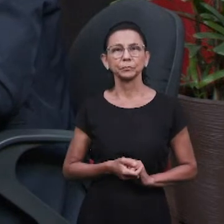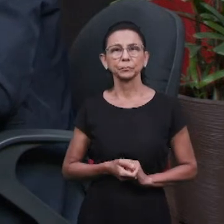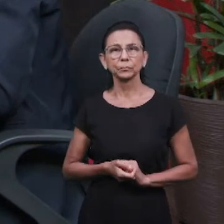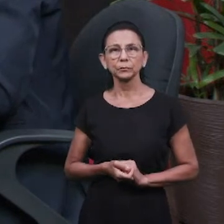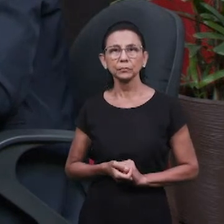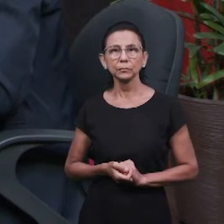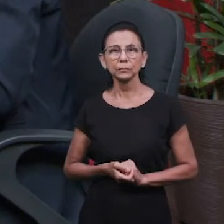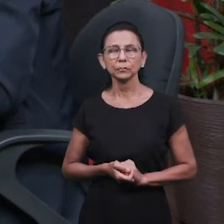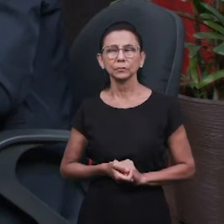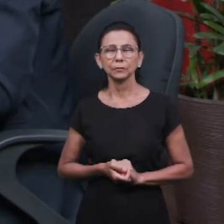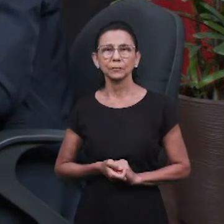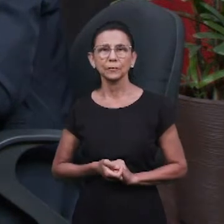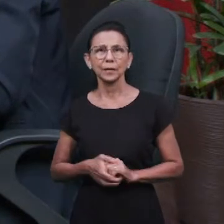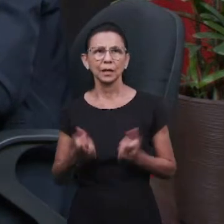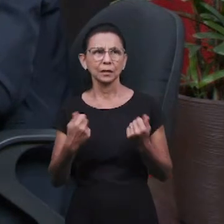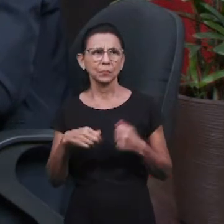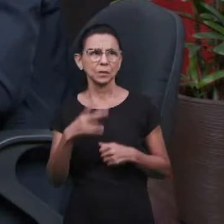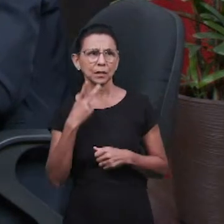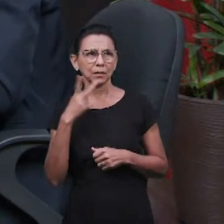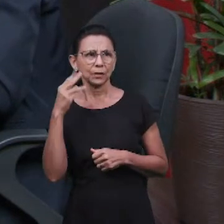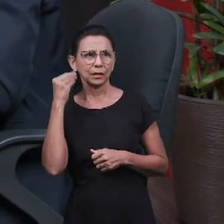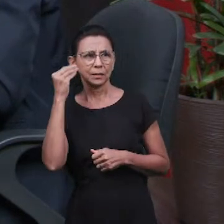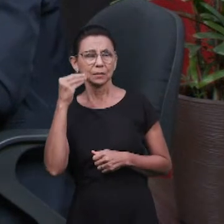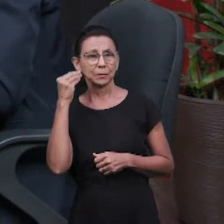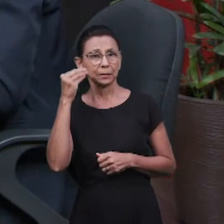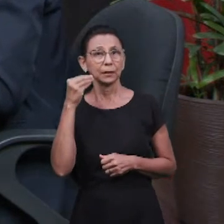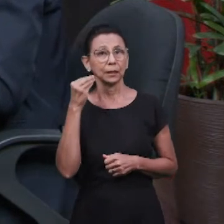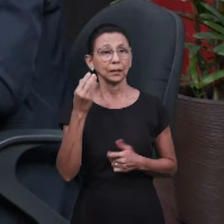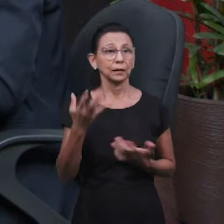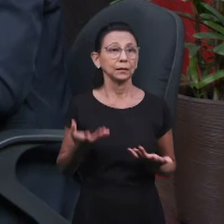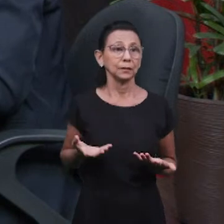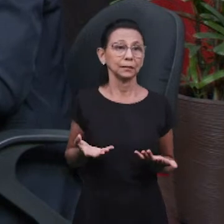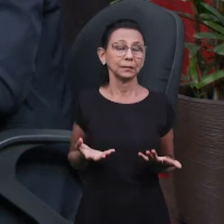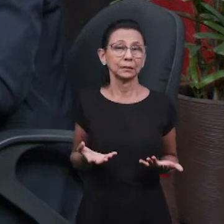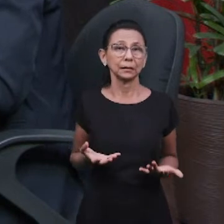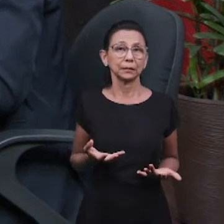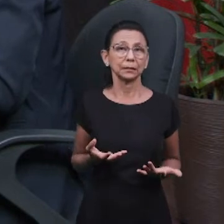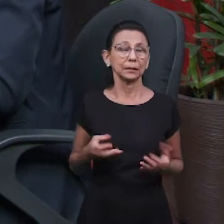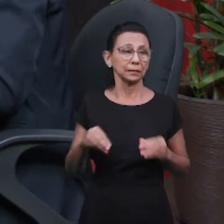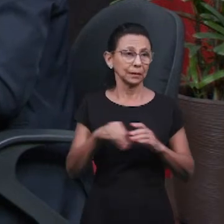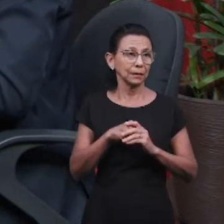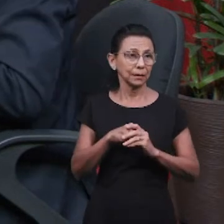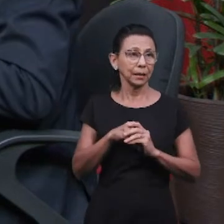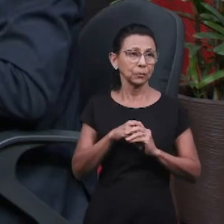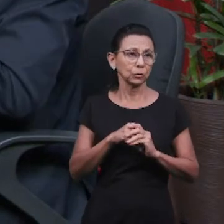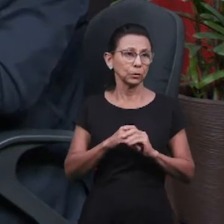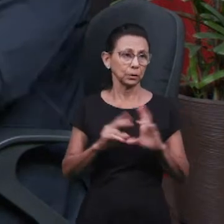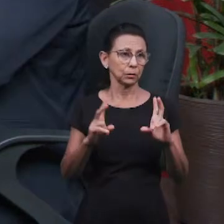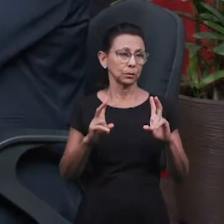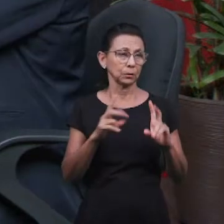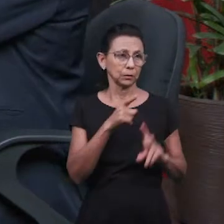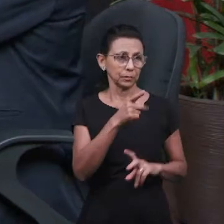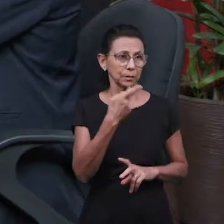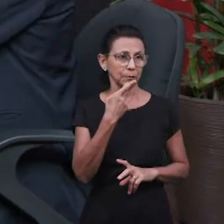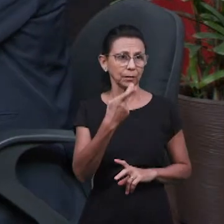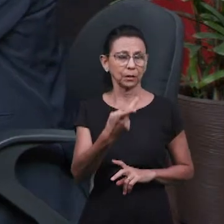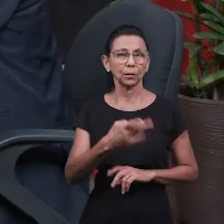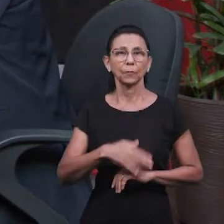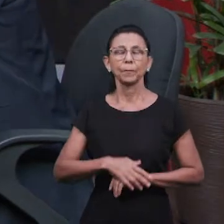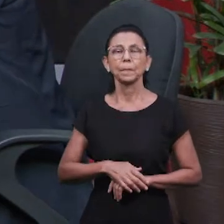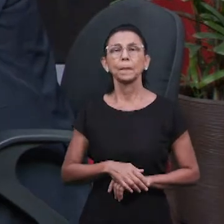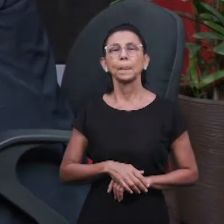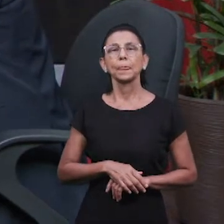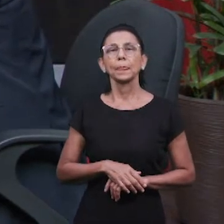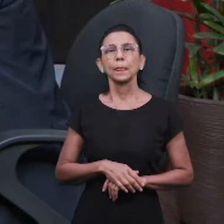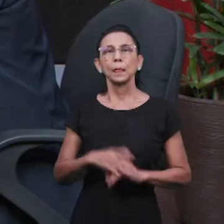pedir para você contar agora, porque eu acho que é uma experiência que está dentro disso que você acabou de falar. Essa experiência que eu tive com uma